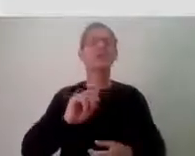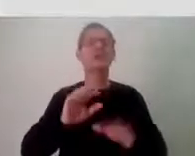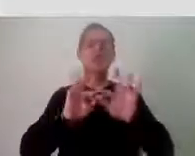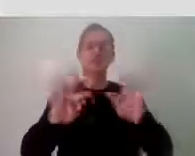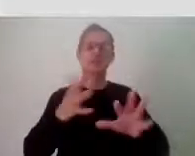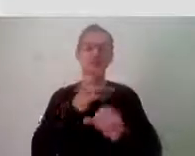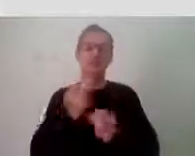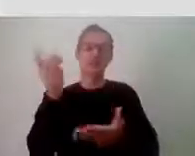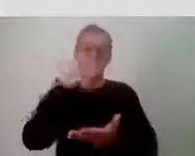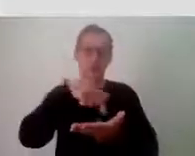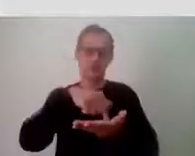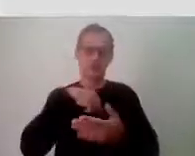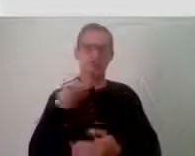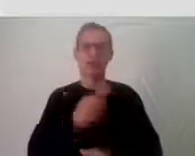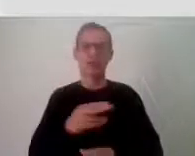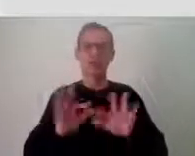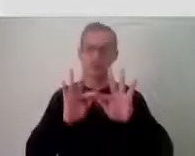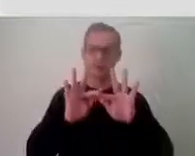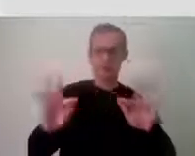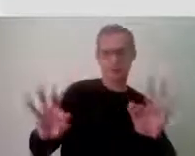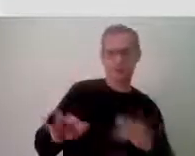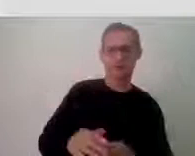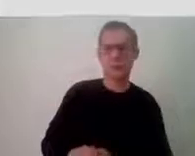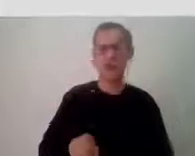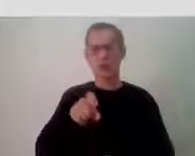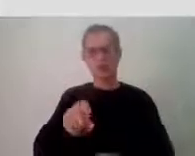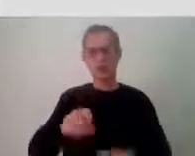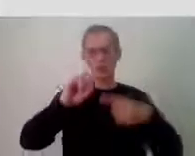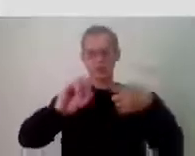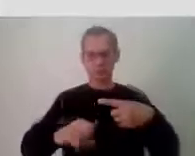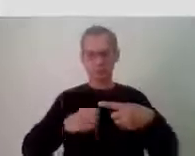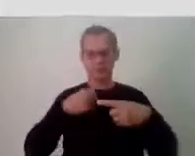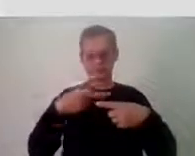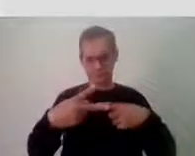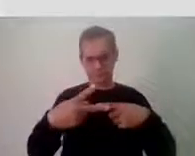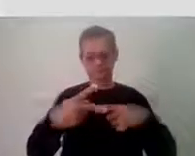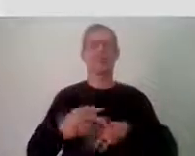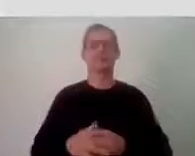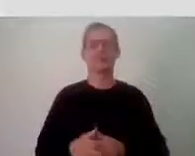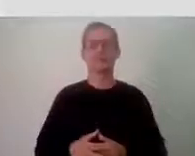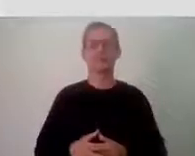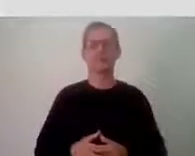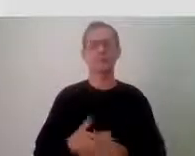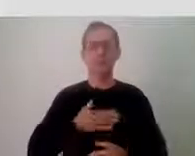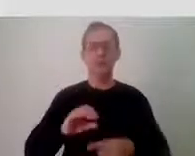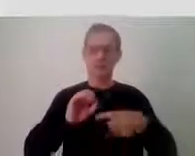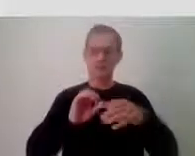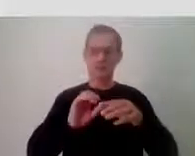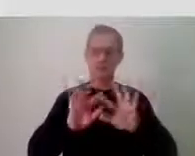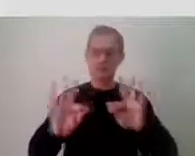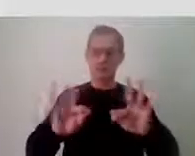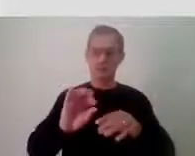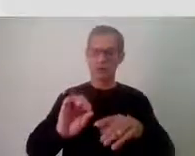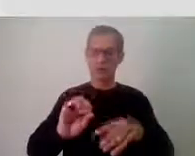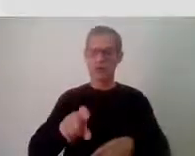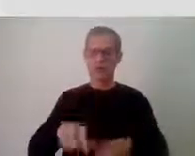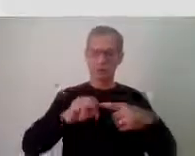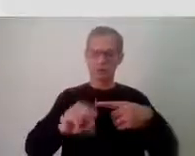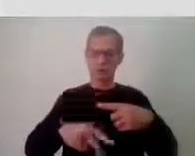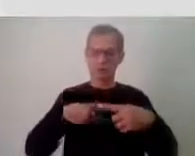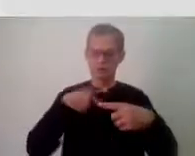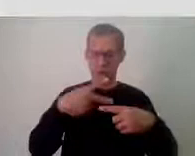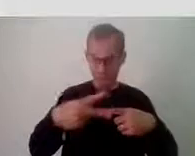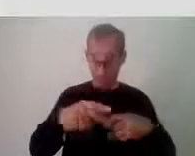função calculada no ponto? A nossa função não é x ao quadrado? Se a minha função é x ao quadrado, eu pego esse ponto